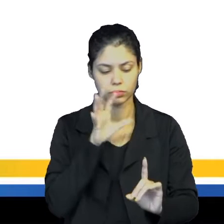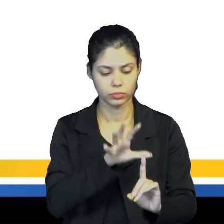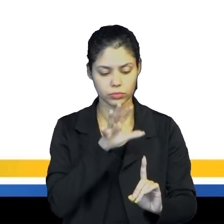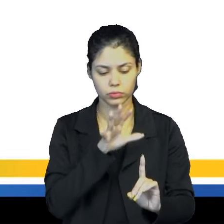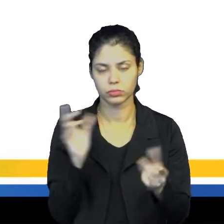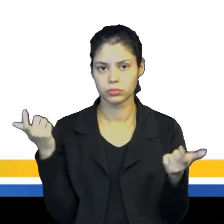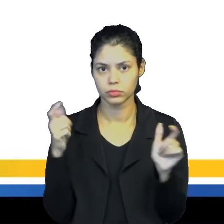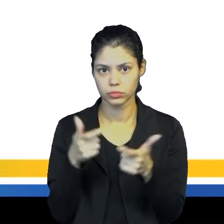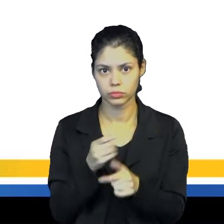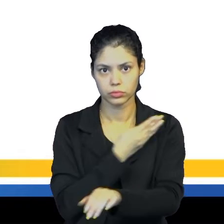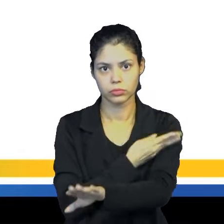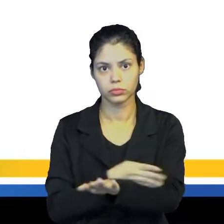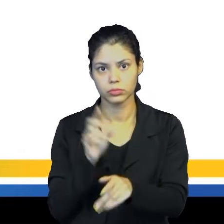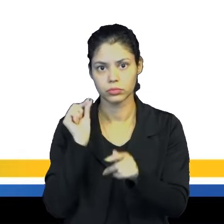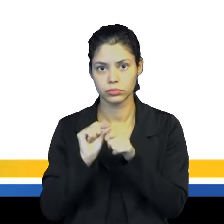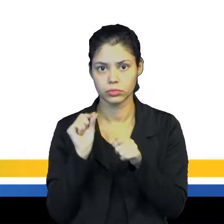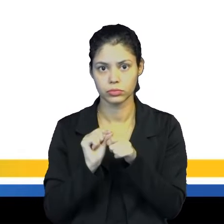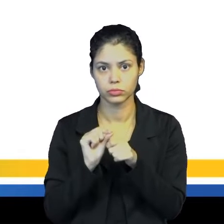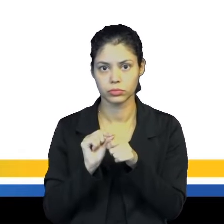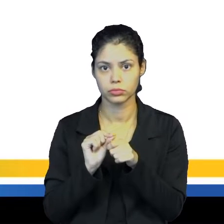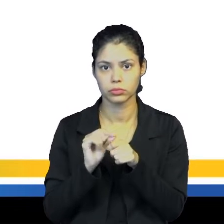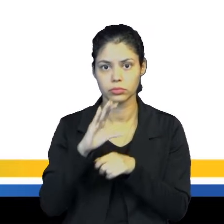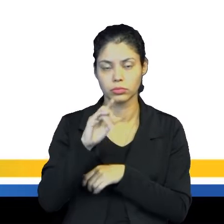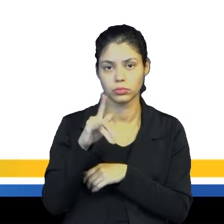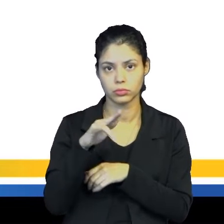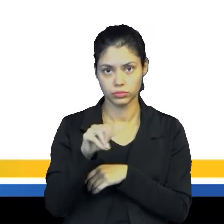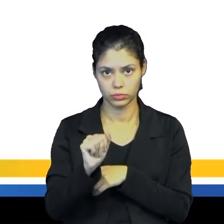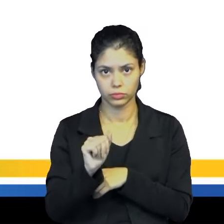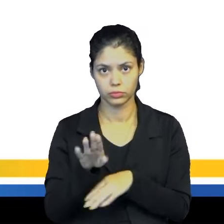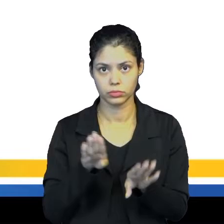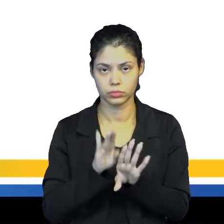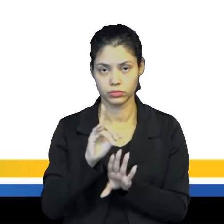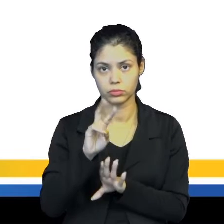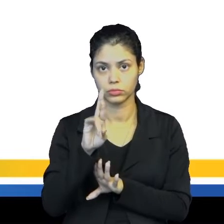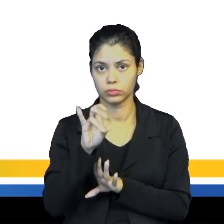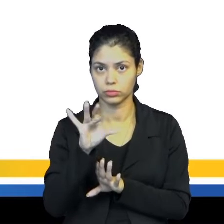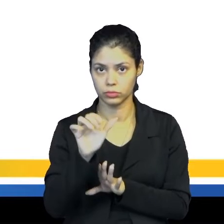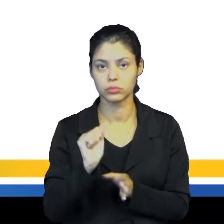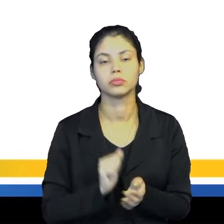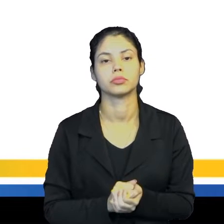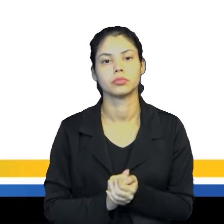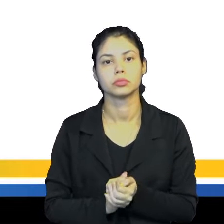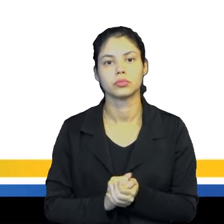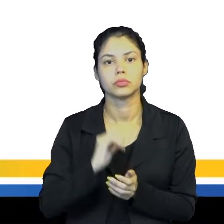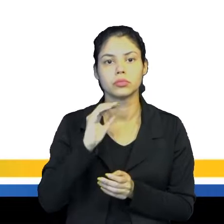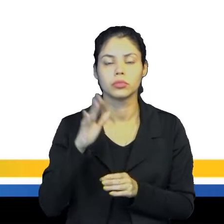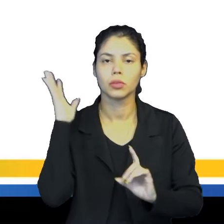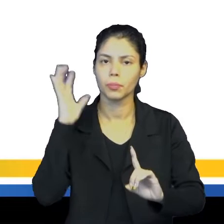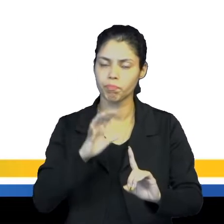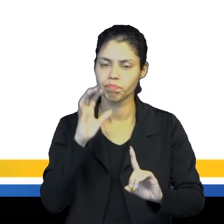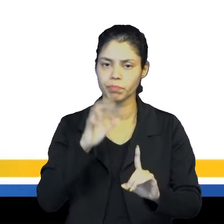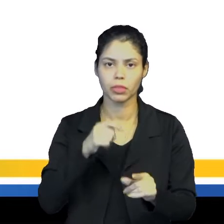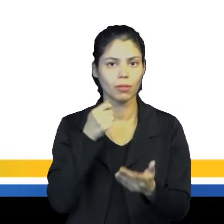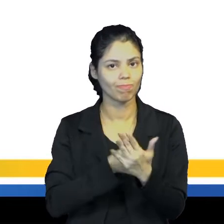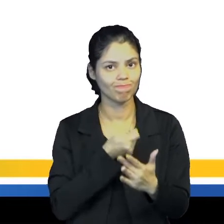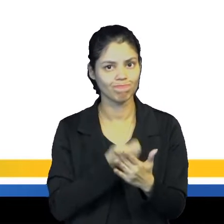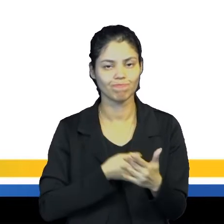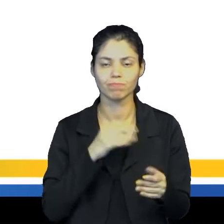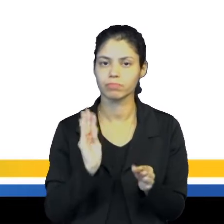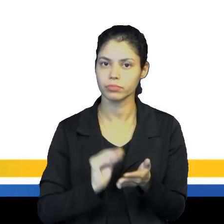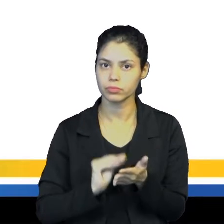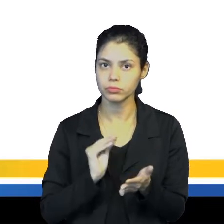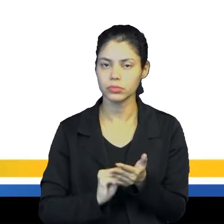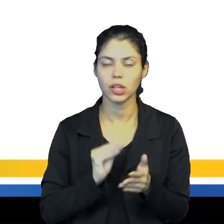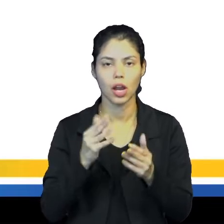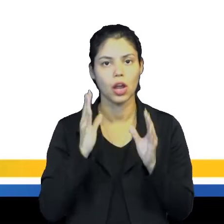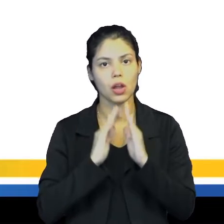por uma minoria branca, formada pelos chapetones e pelos crioulos. Os monopólios e a opressão fiscal geravam insatisfação